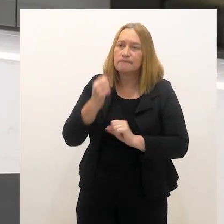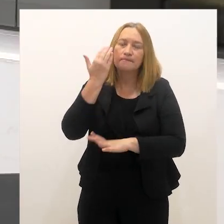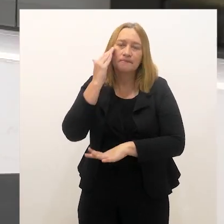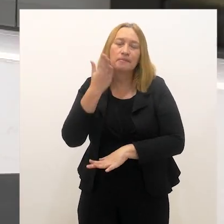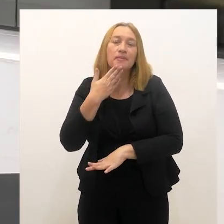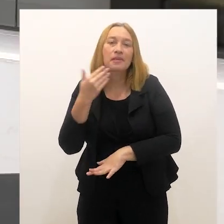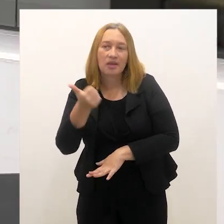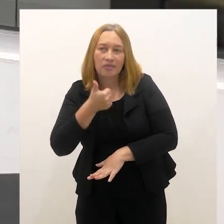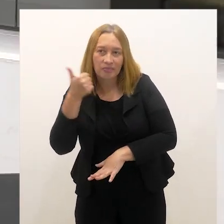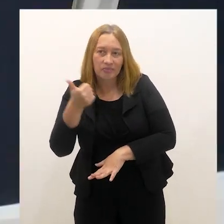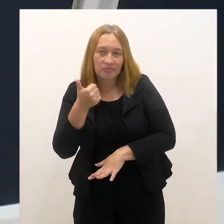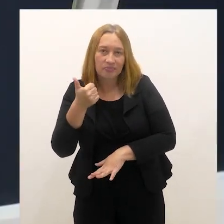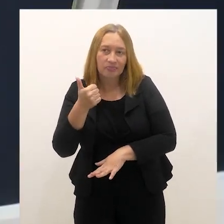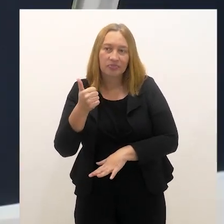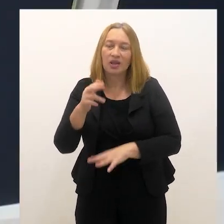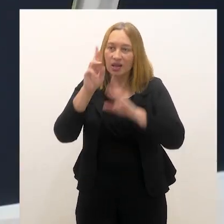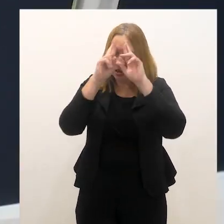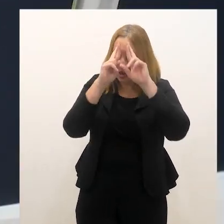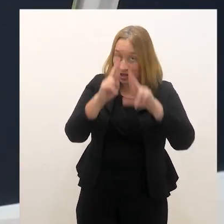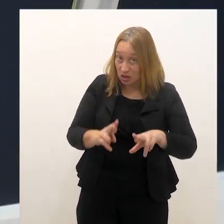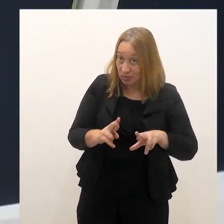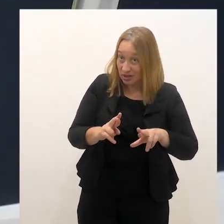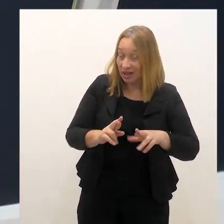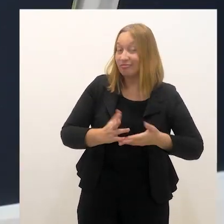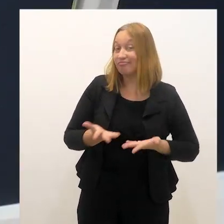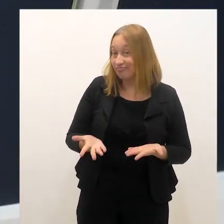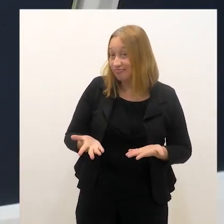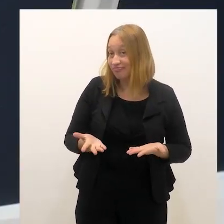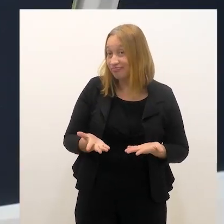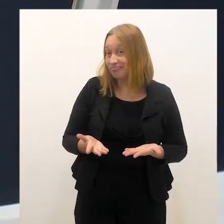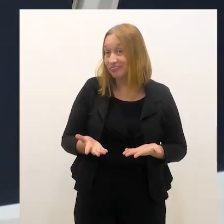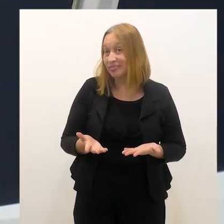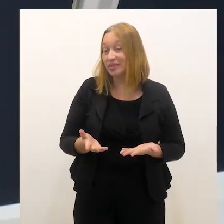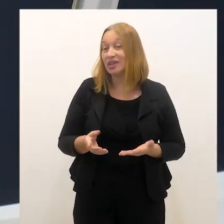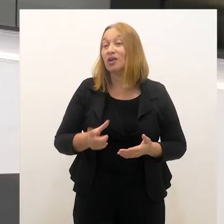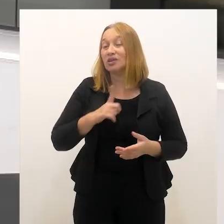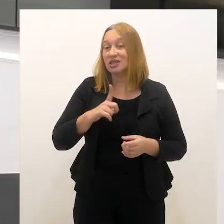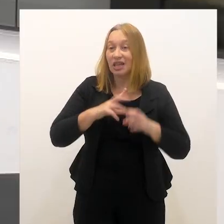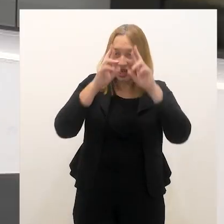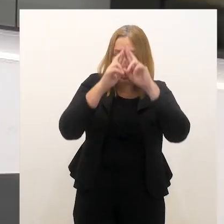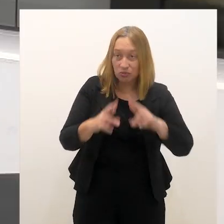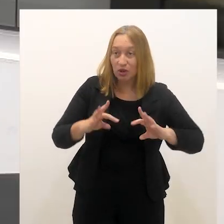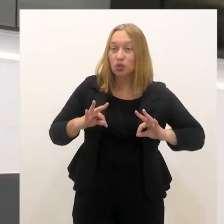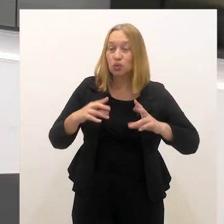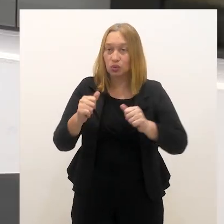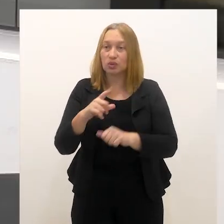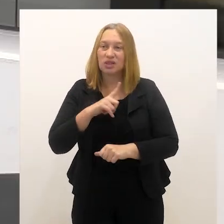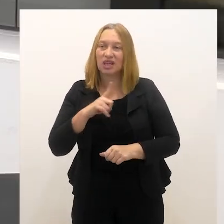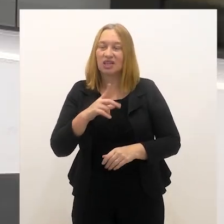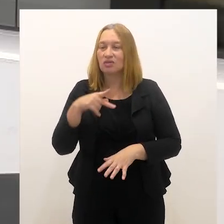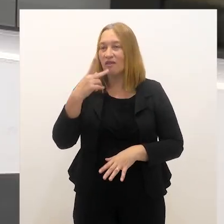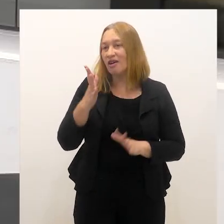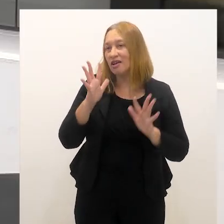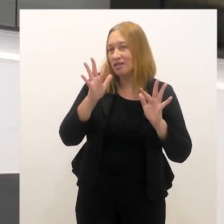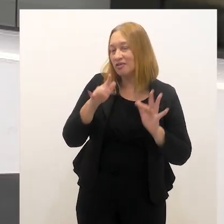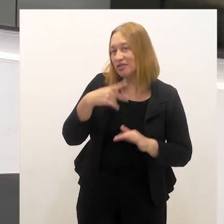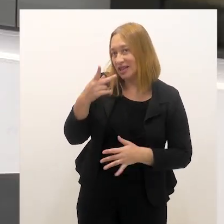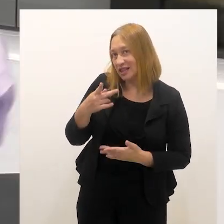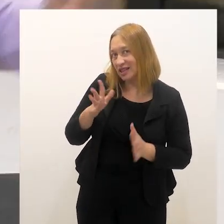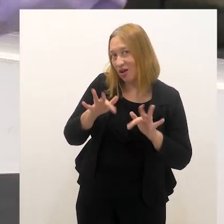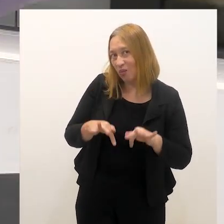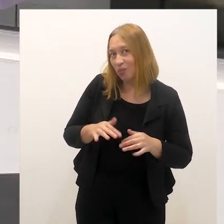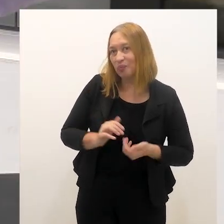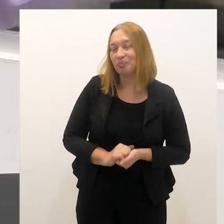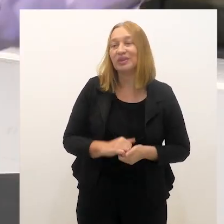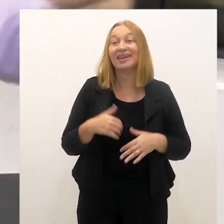possam compreender melhor e, acima de tudo, respeitar. Isso aí. Afinal de contas, onde há respeito a tudo. Suas considerações finais, por